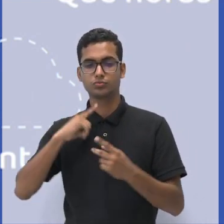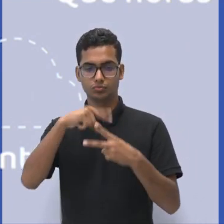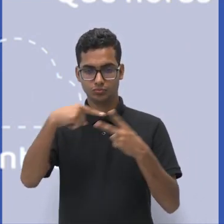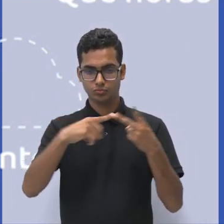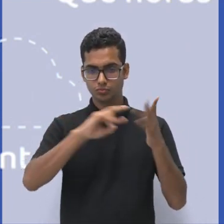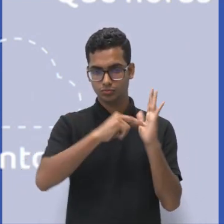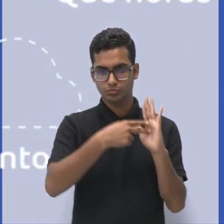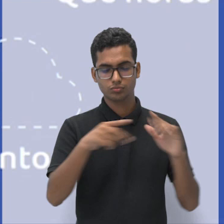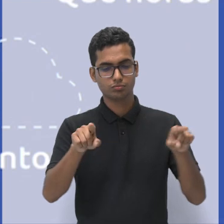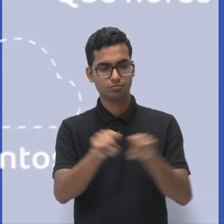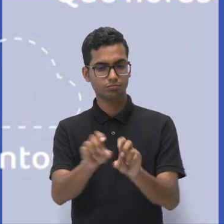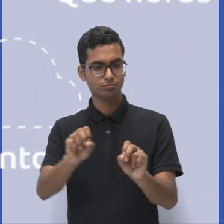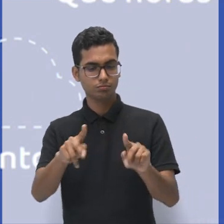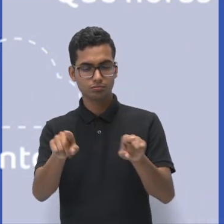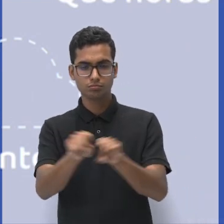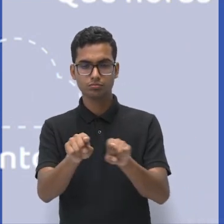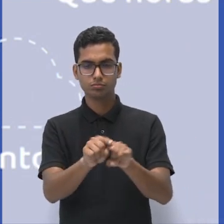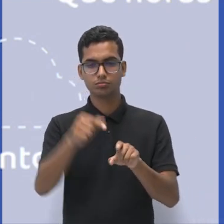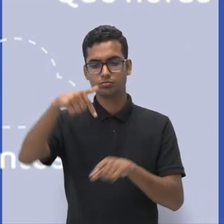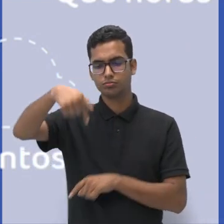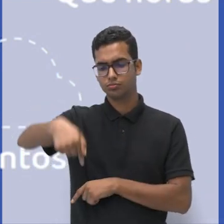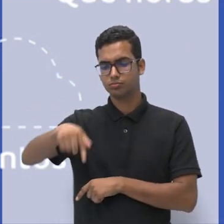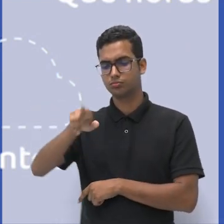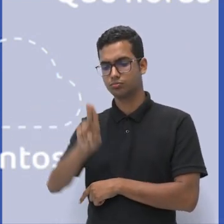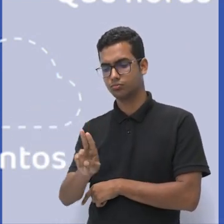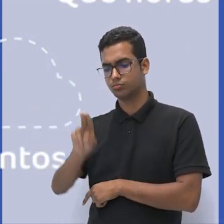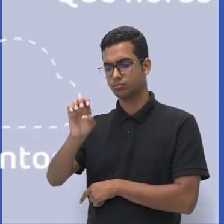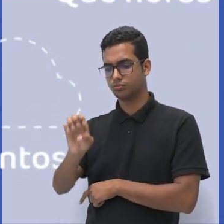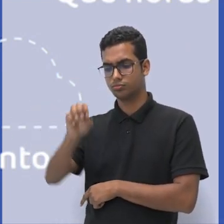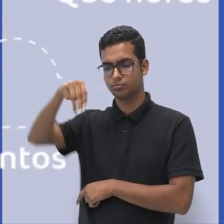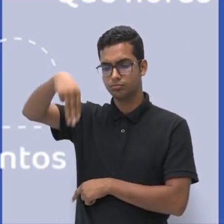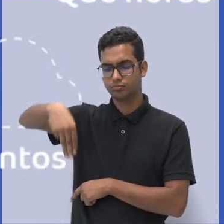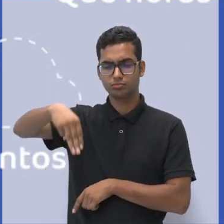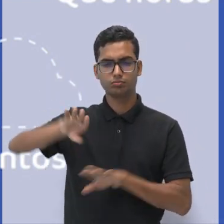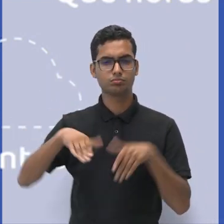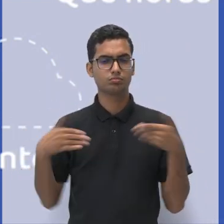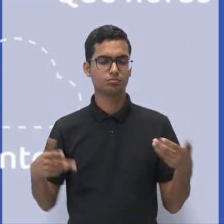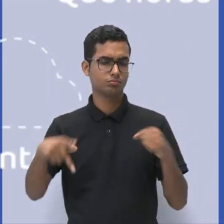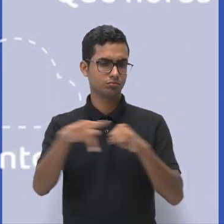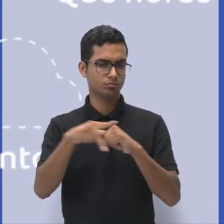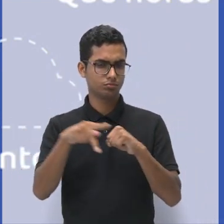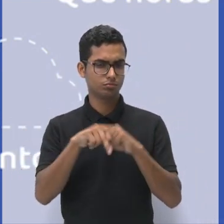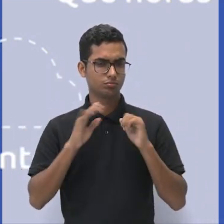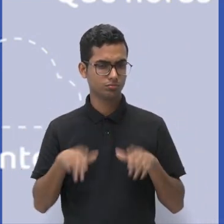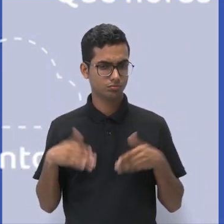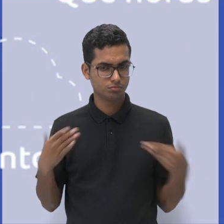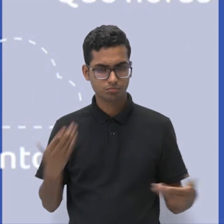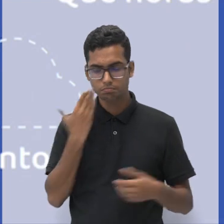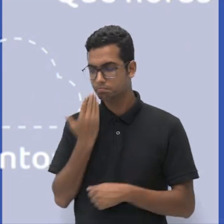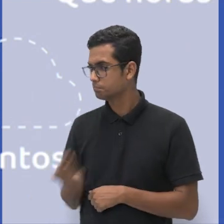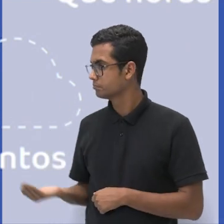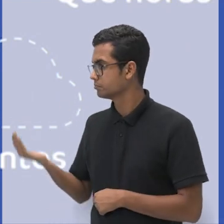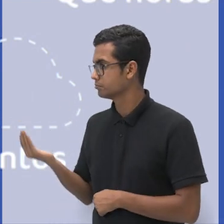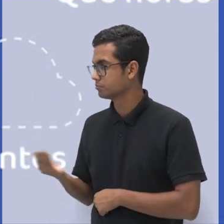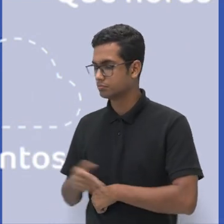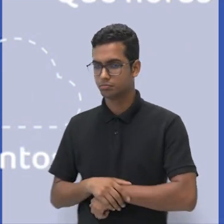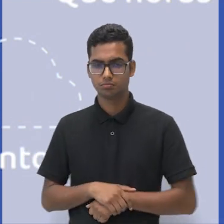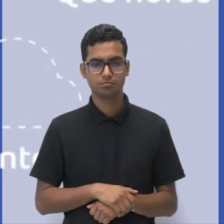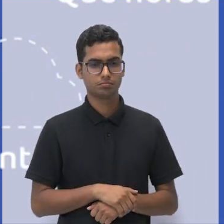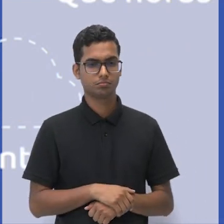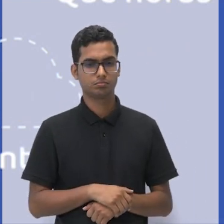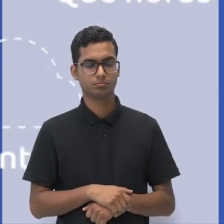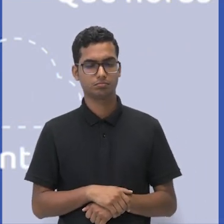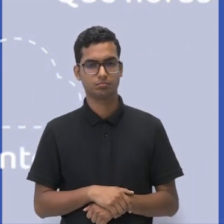what, qual ou o que. E quem? Qual é esse pronome? Vamos ver? Será que é how many,